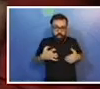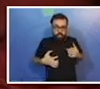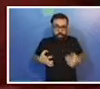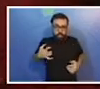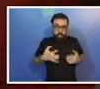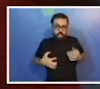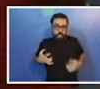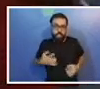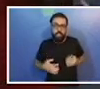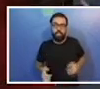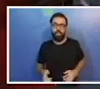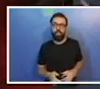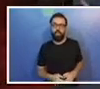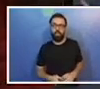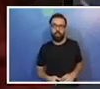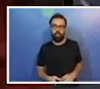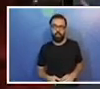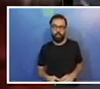nervosos, irritados,